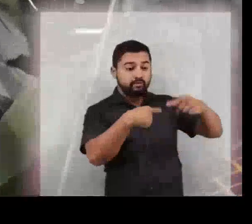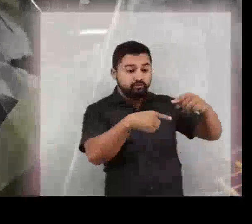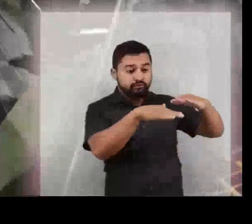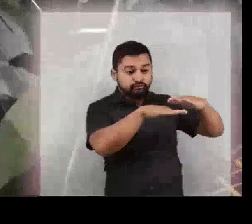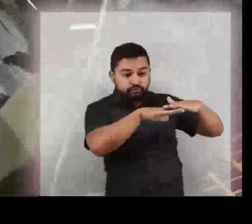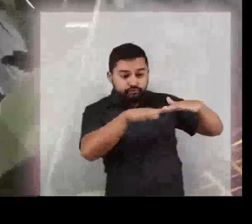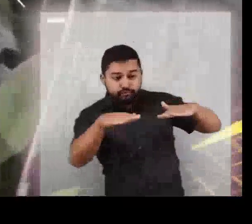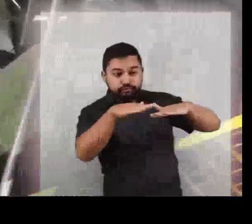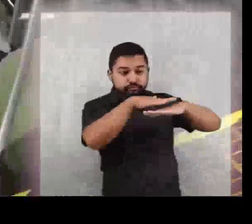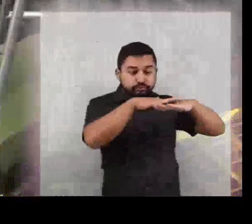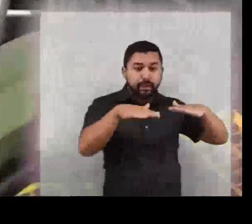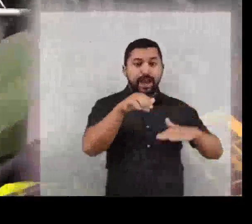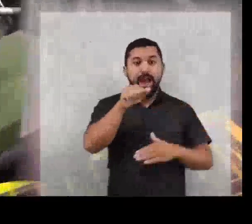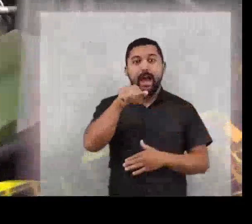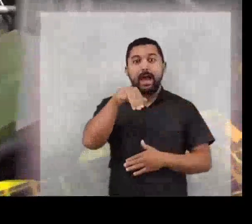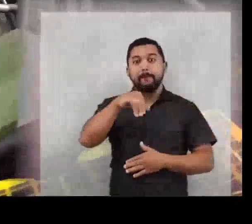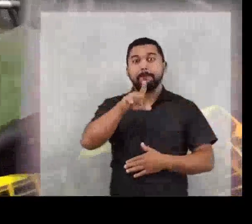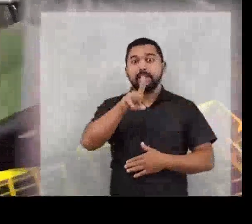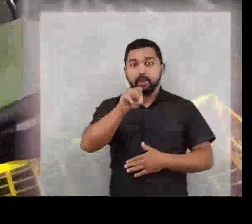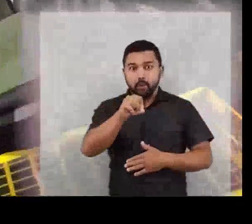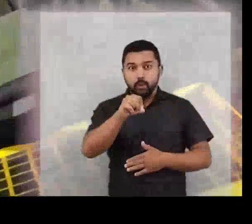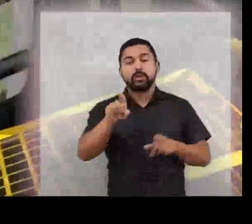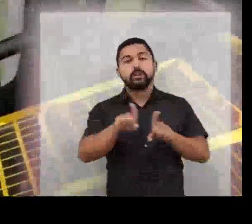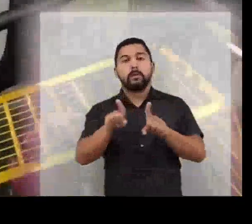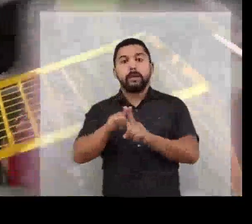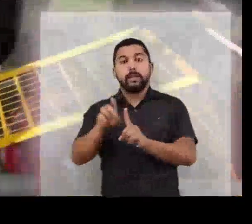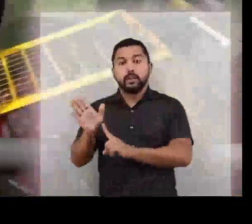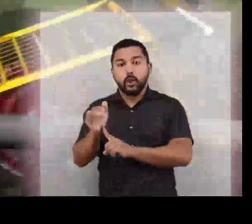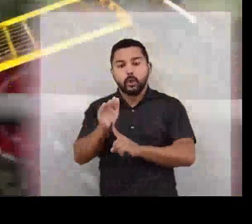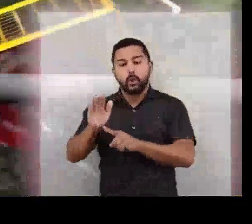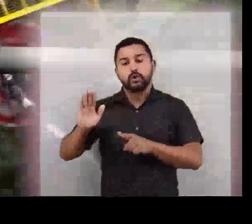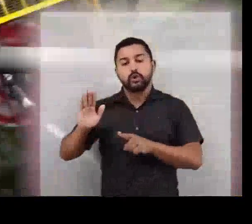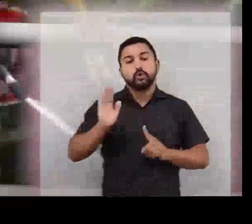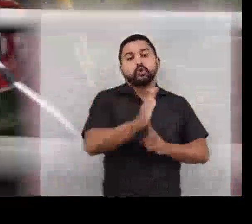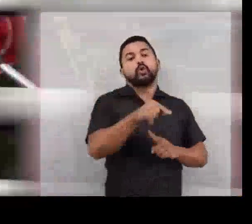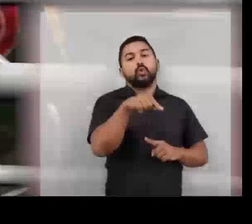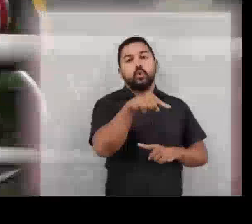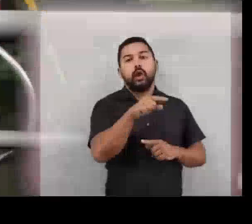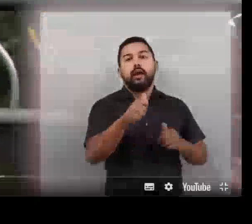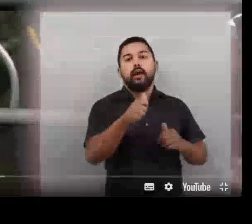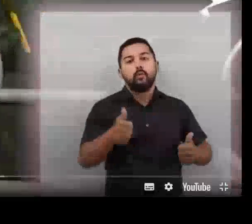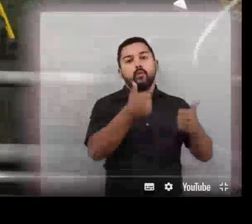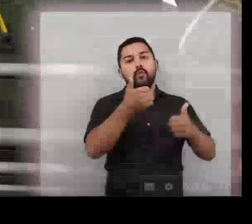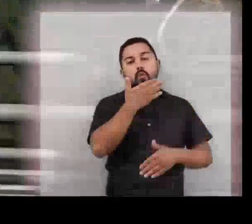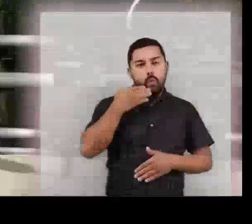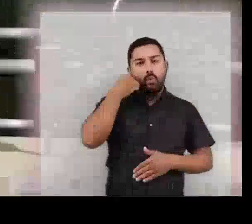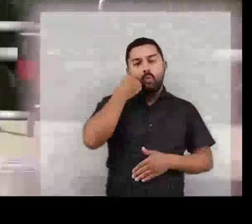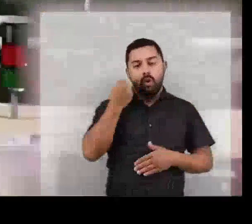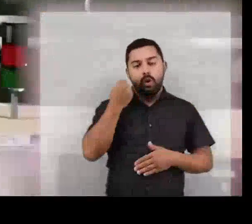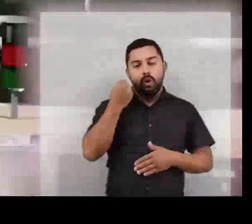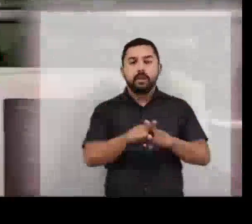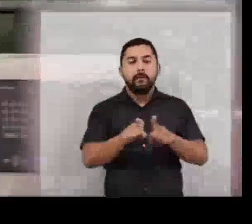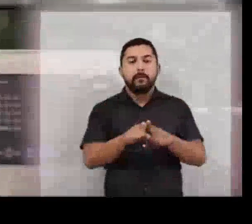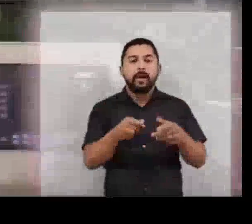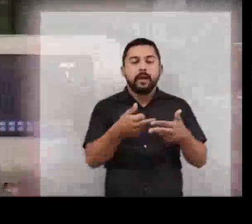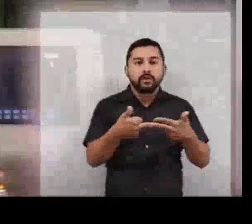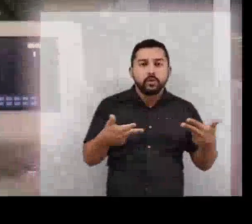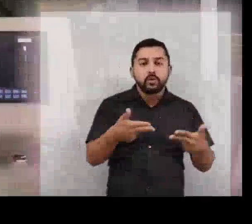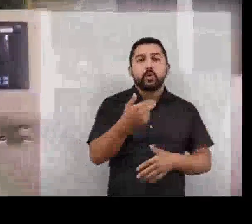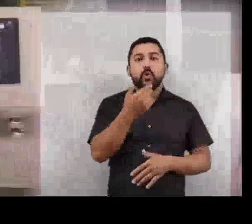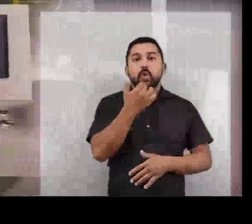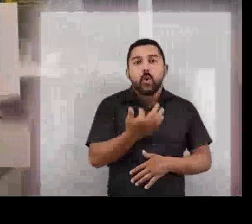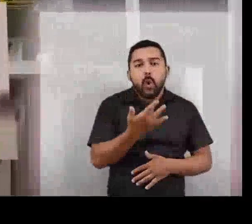formado recebe um banho de amido e também é neste momento em que a tecnologia Color Lock é aplicada, melhorando sua qualidade, proporcionando